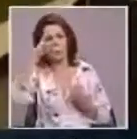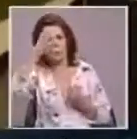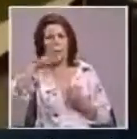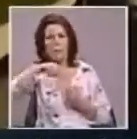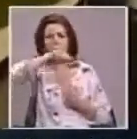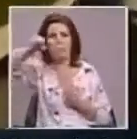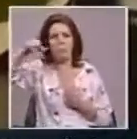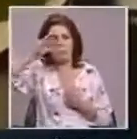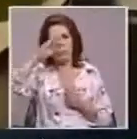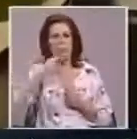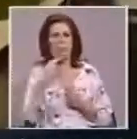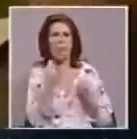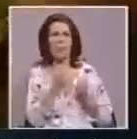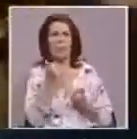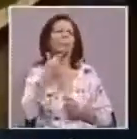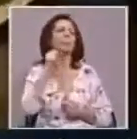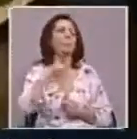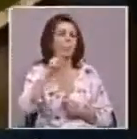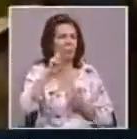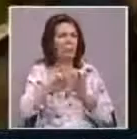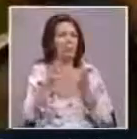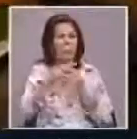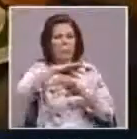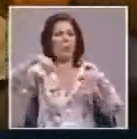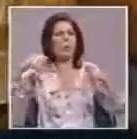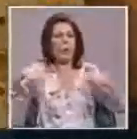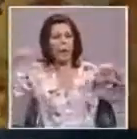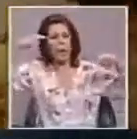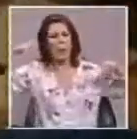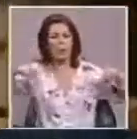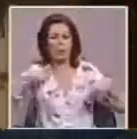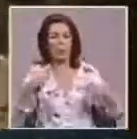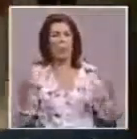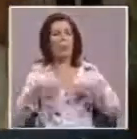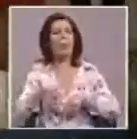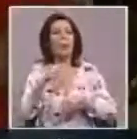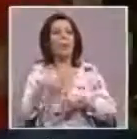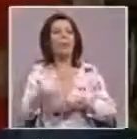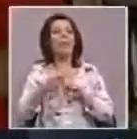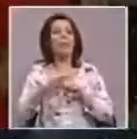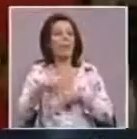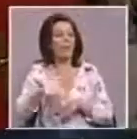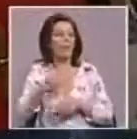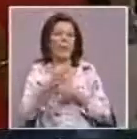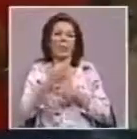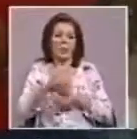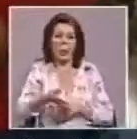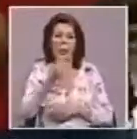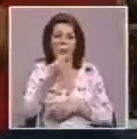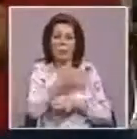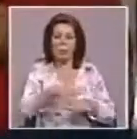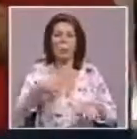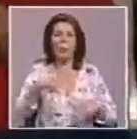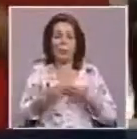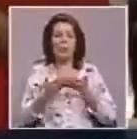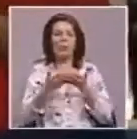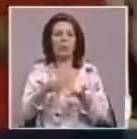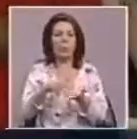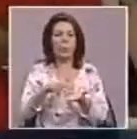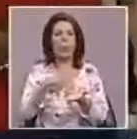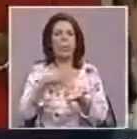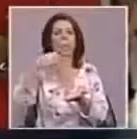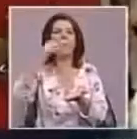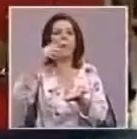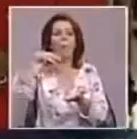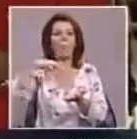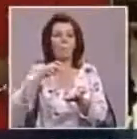Sim, pronto, e neste momento nós estamos aqui neste evento, onde representamos a PAM,